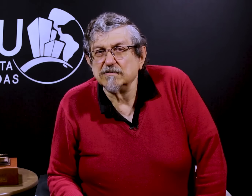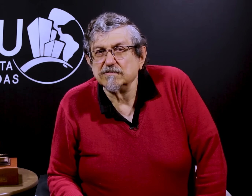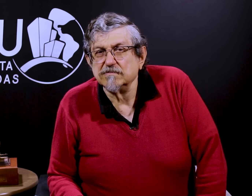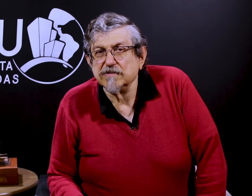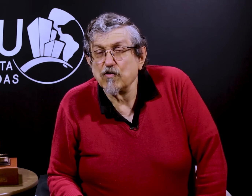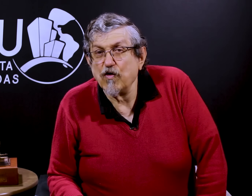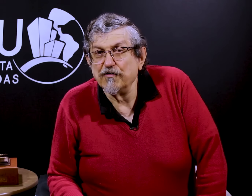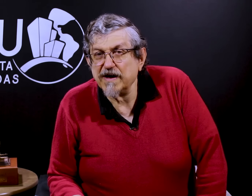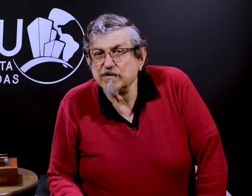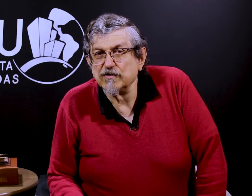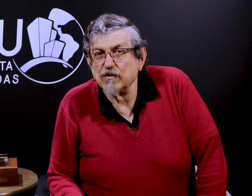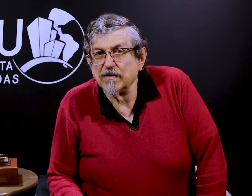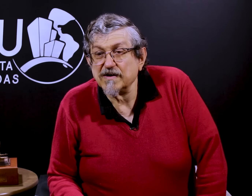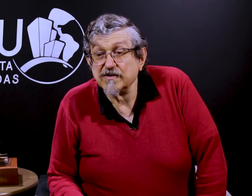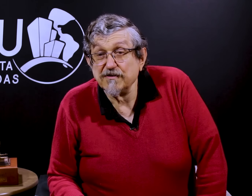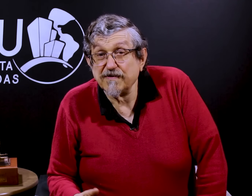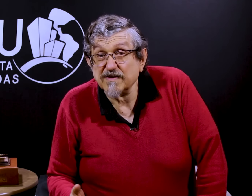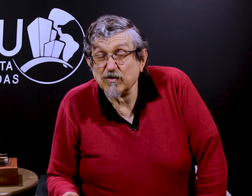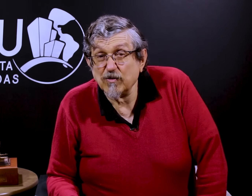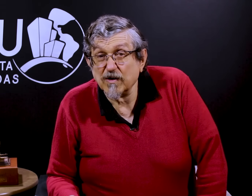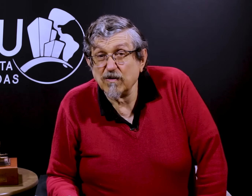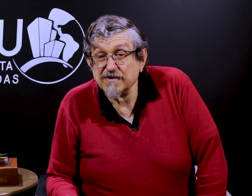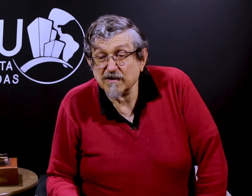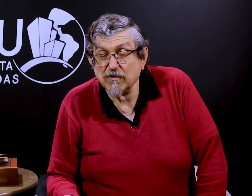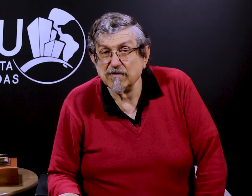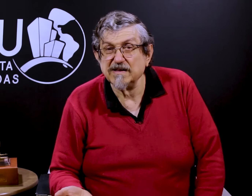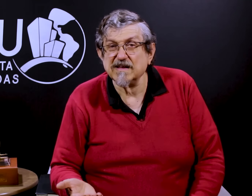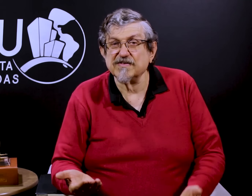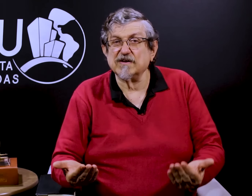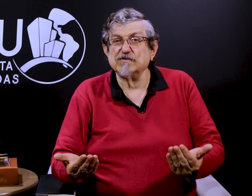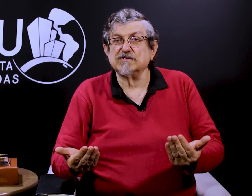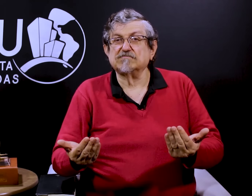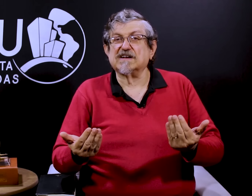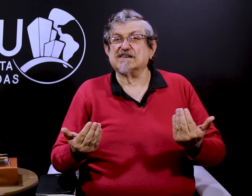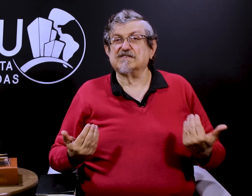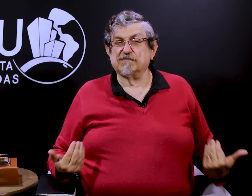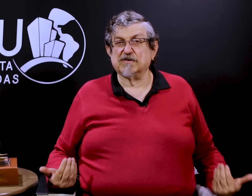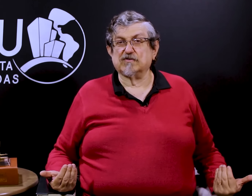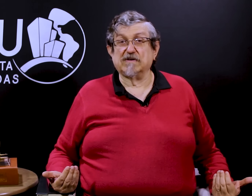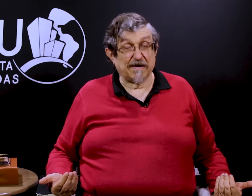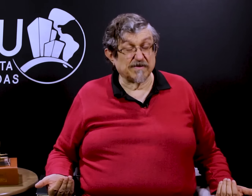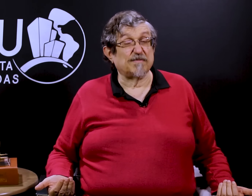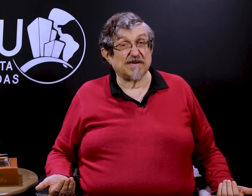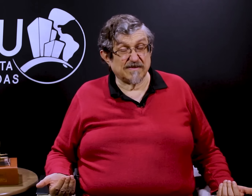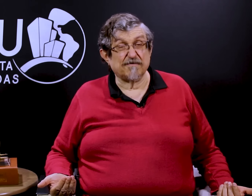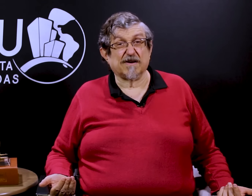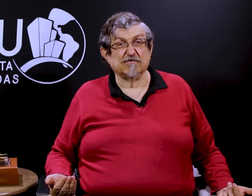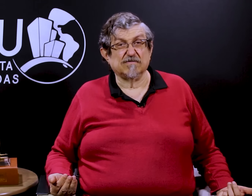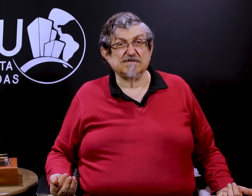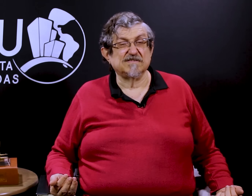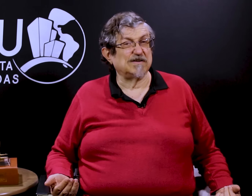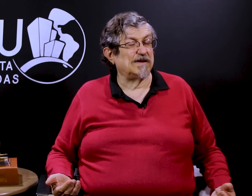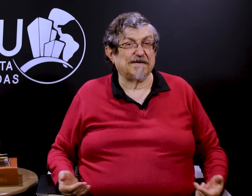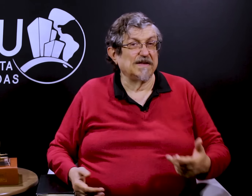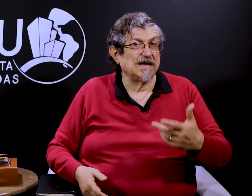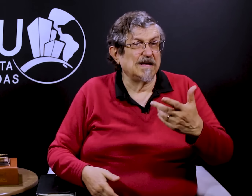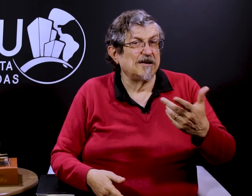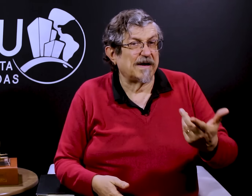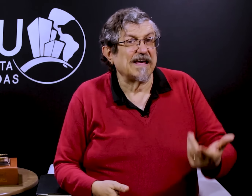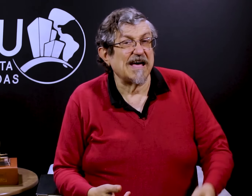mão então converta o seu coração e faça alguma coisa com a intenção de trazer a pessoa e aí você precisa ser é Franco dizer